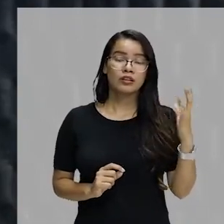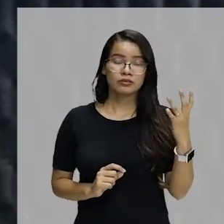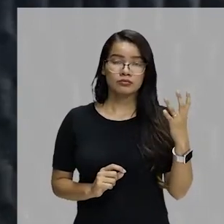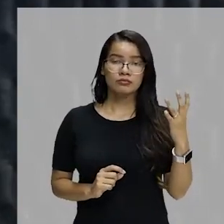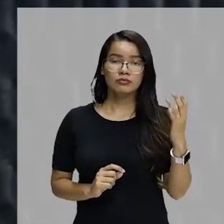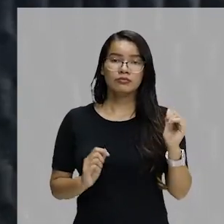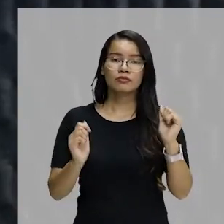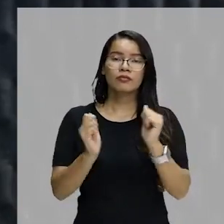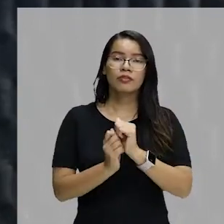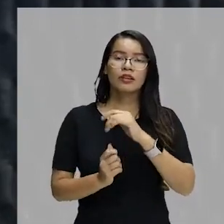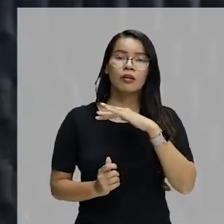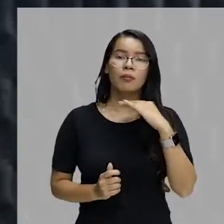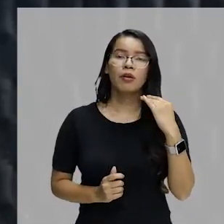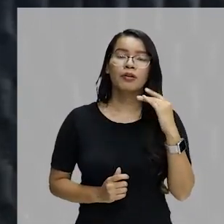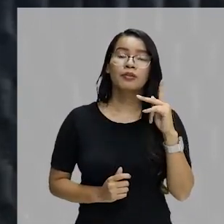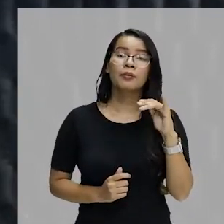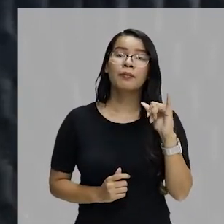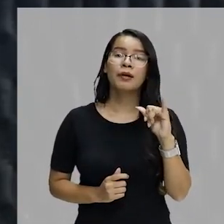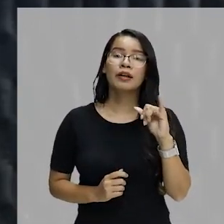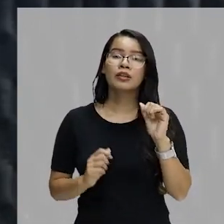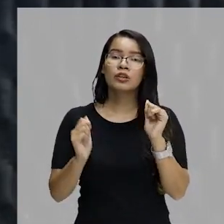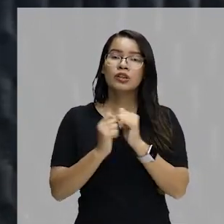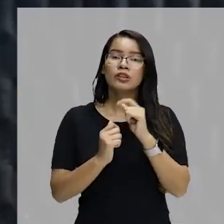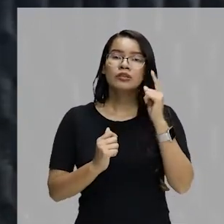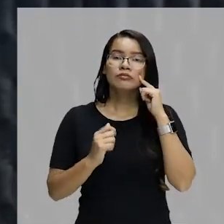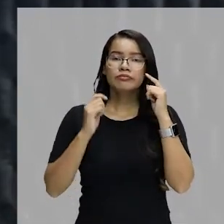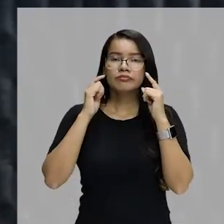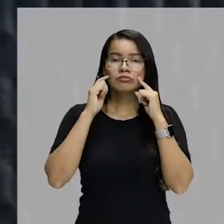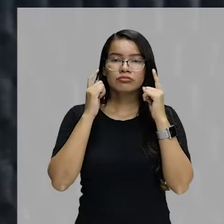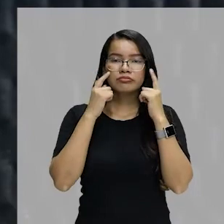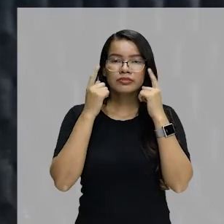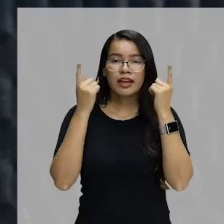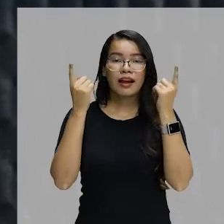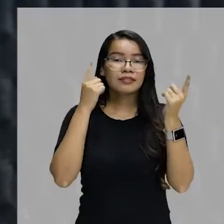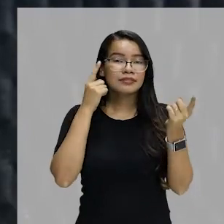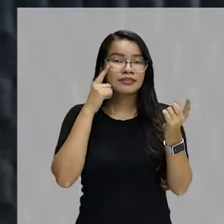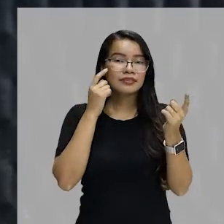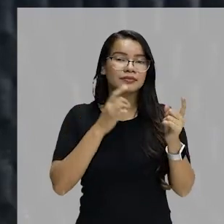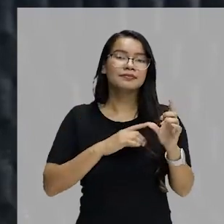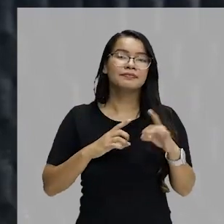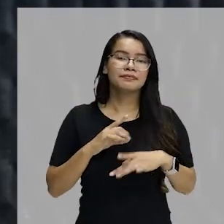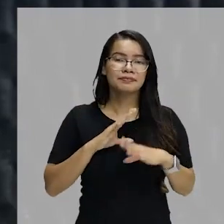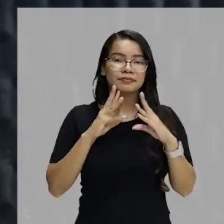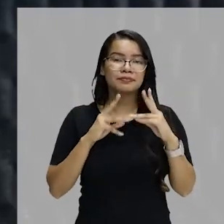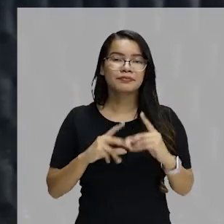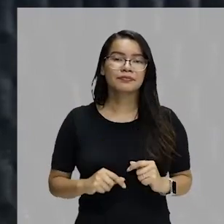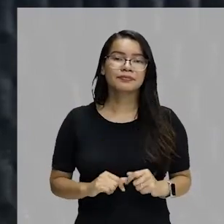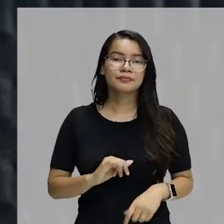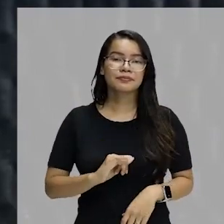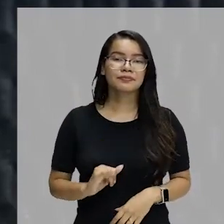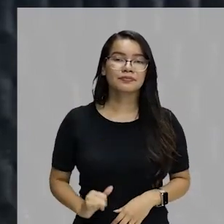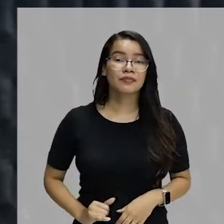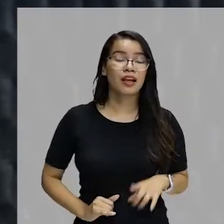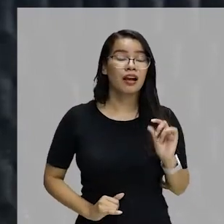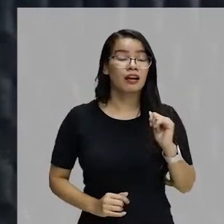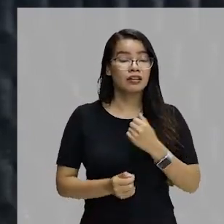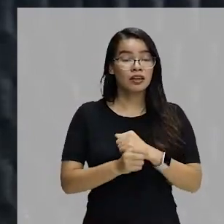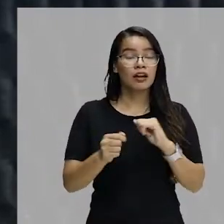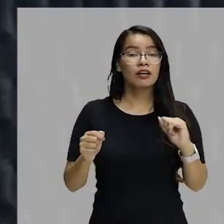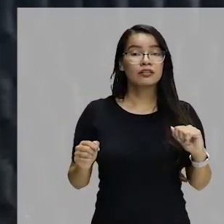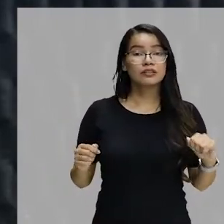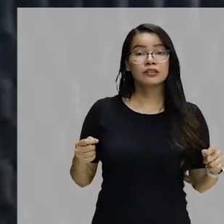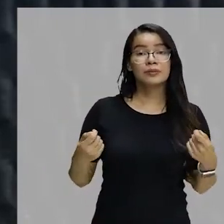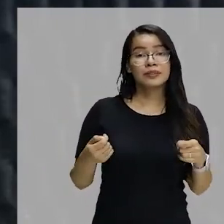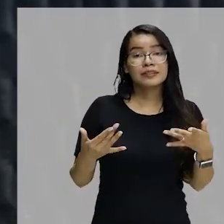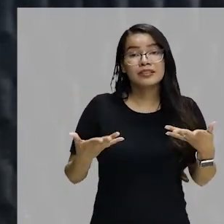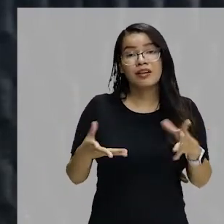Com a morte do pai e com essa ideia do medo da recolonização, o desgaste do imperador é muito grande. Ele tem